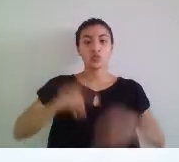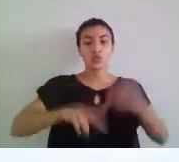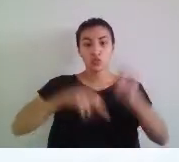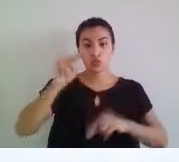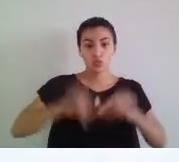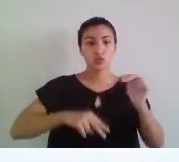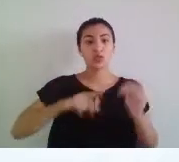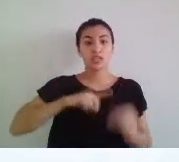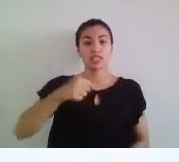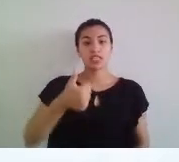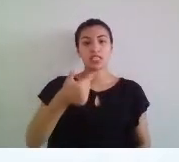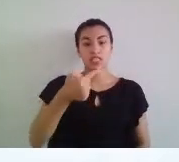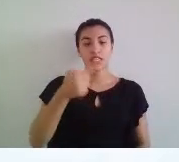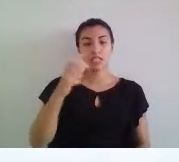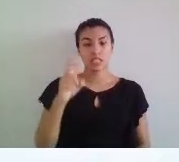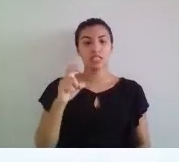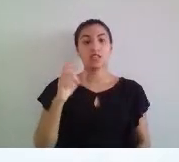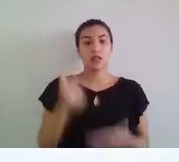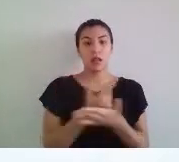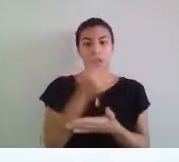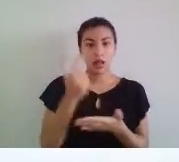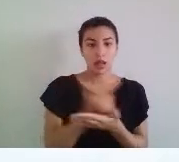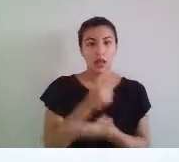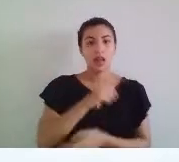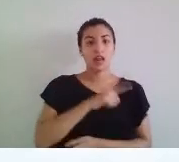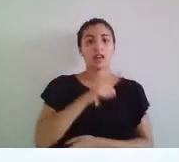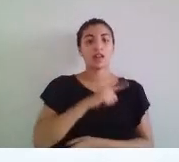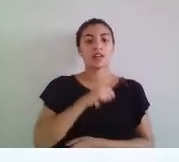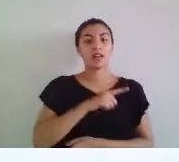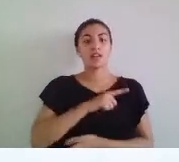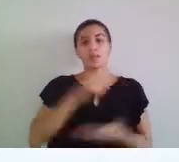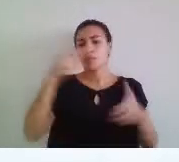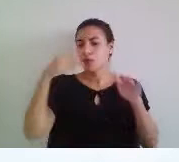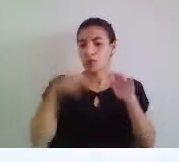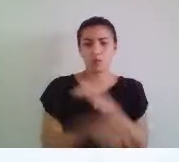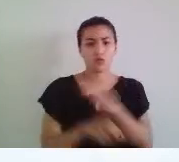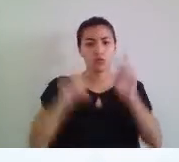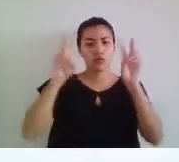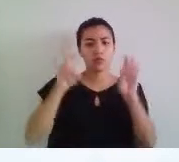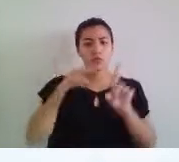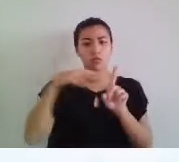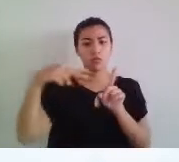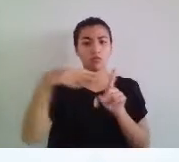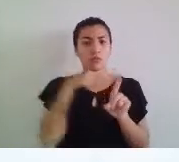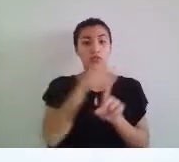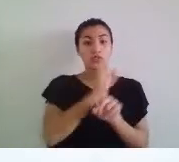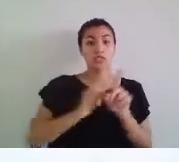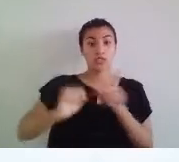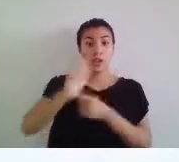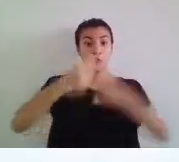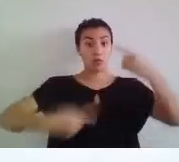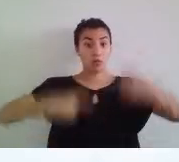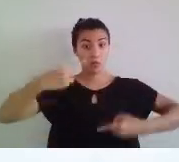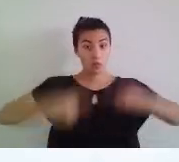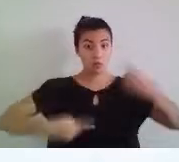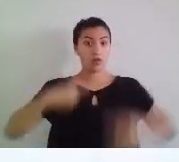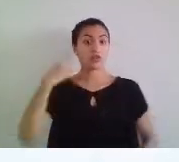175 páginas aborda o tema da redução de forma bastante profunda, do ponto de vista social, político e jurídico.